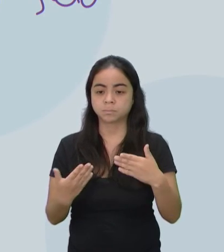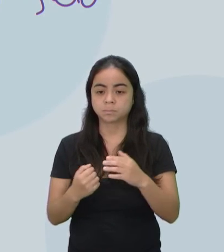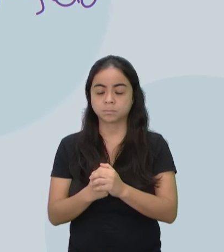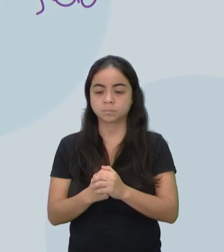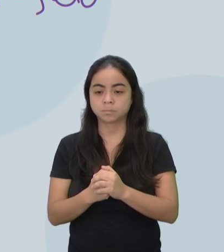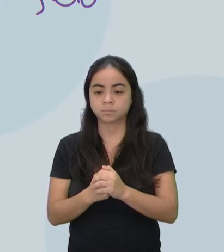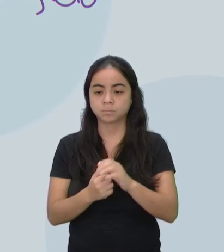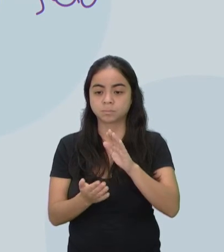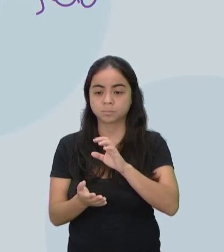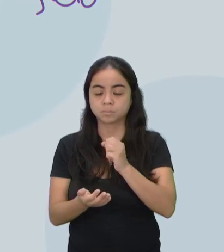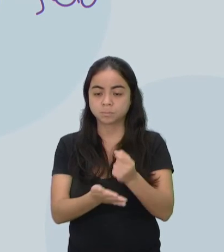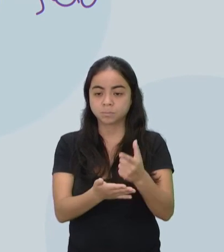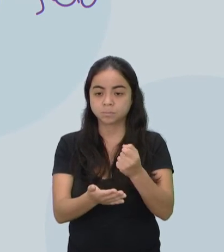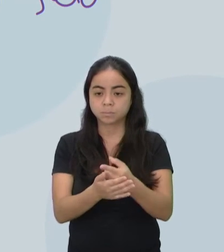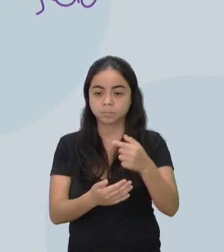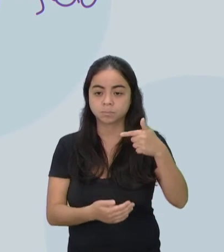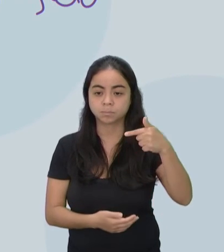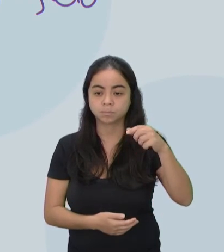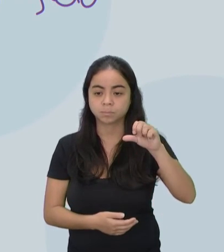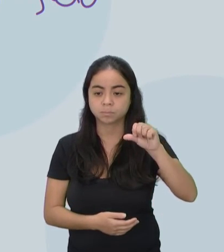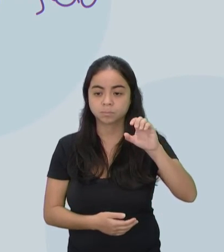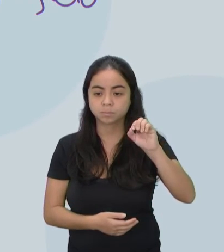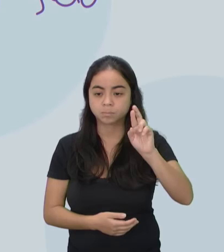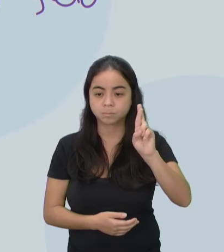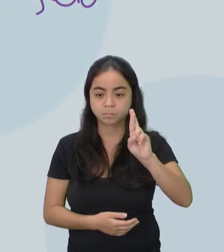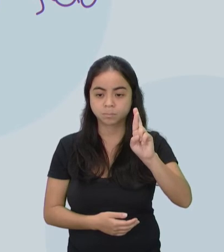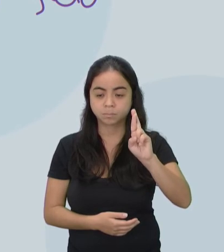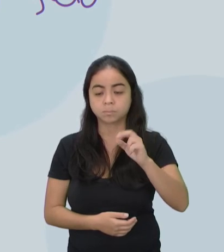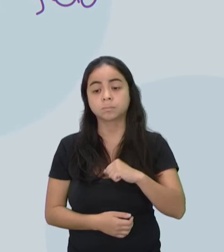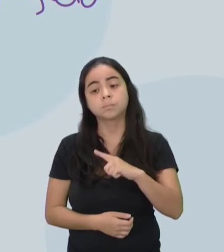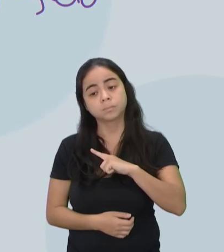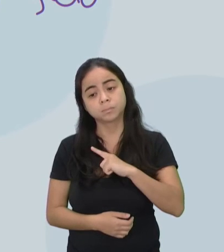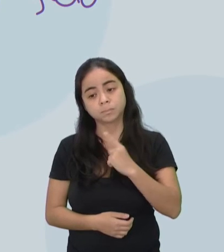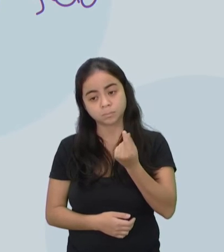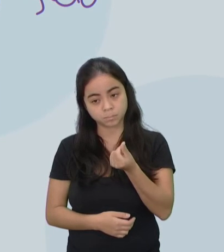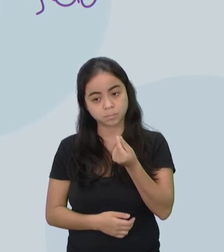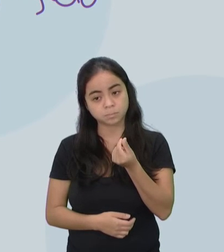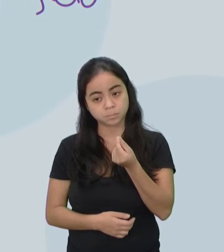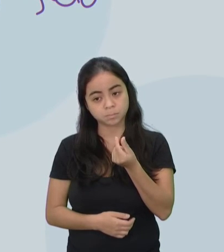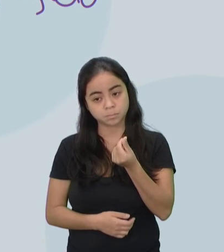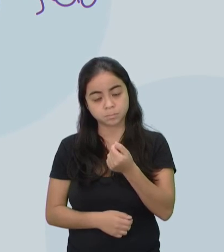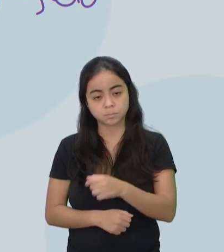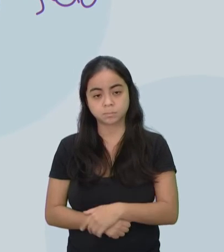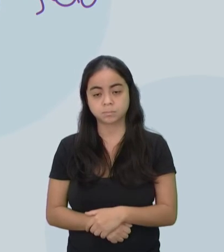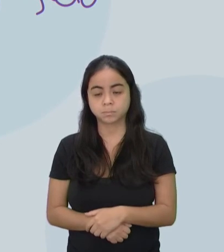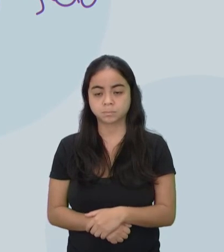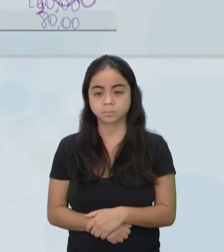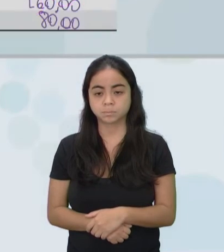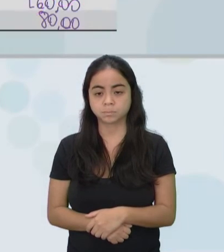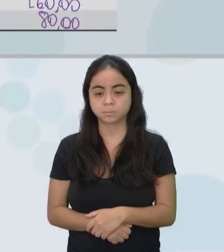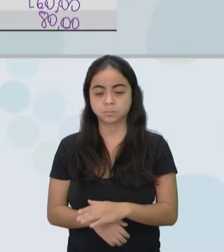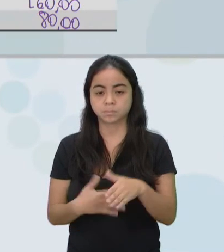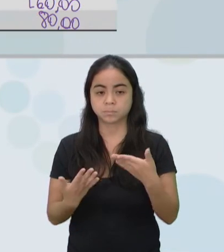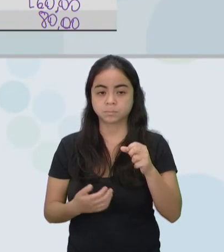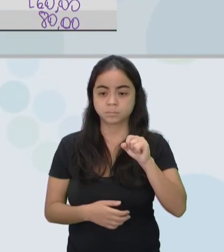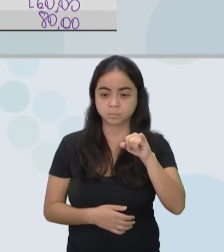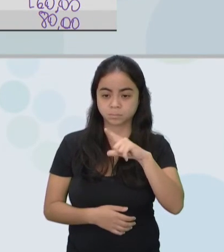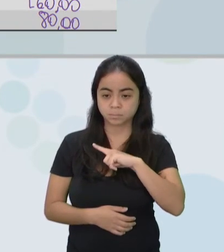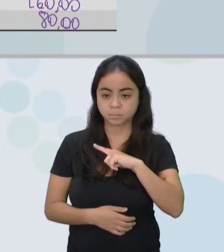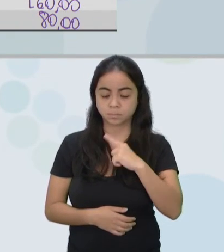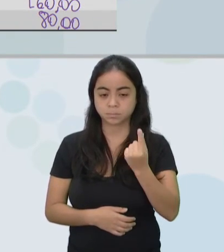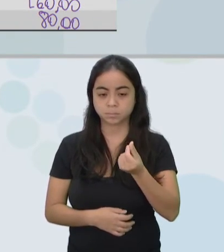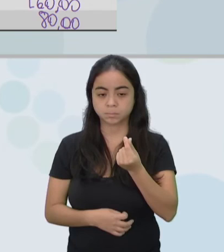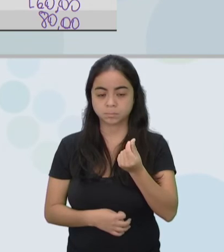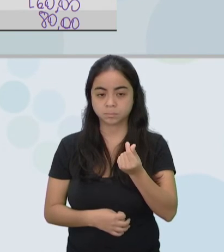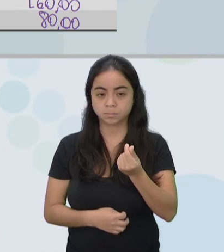e gastou 790. Sobrou aí algum dinheirinho. E aí, ela, se sobrou um dinheirinho, a